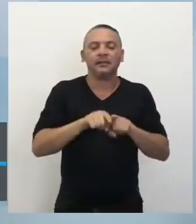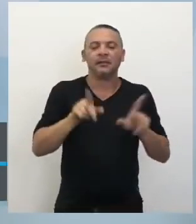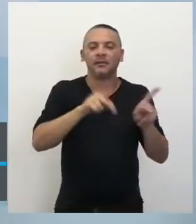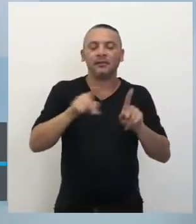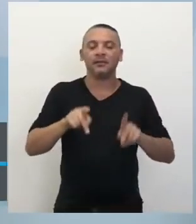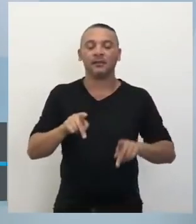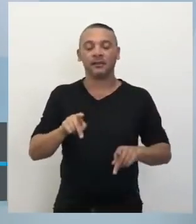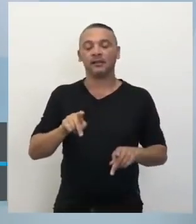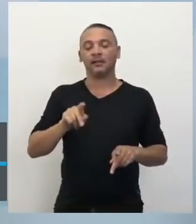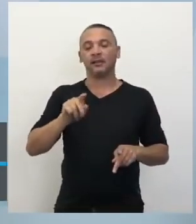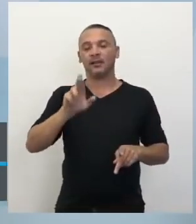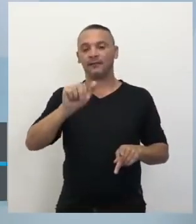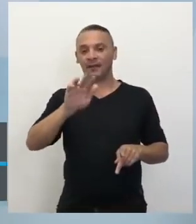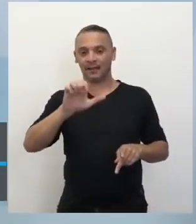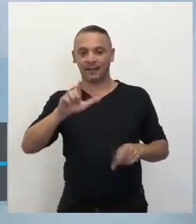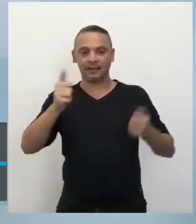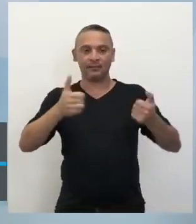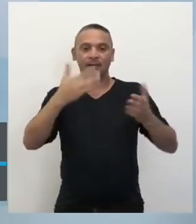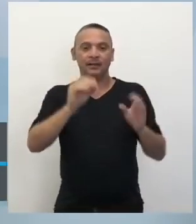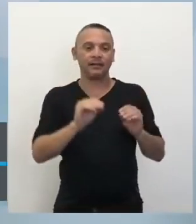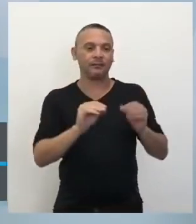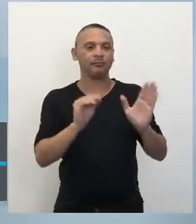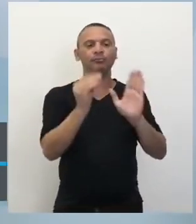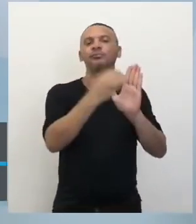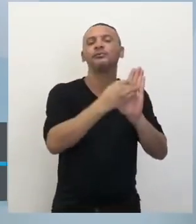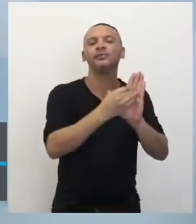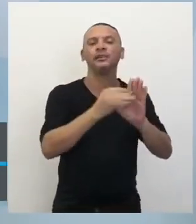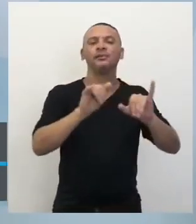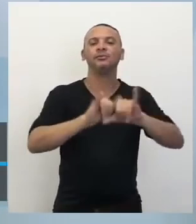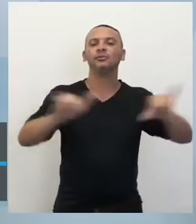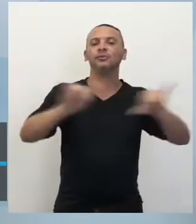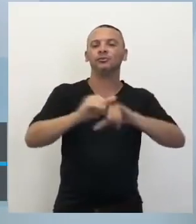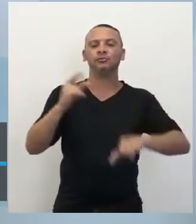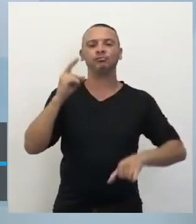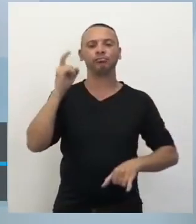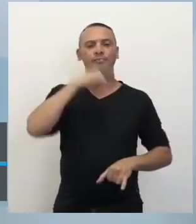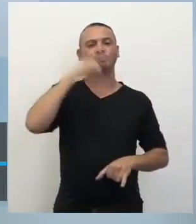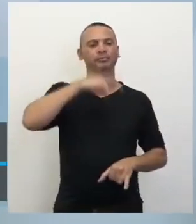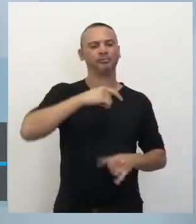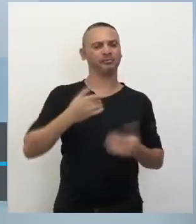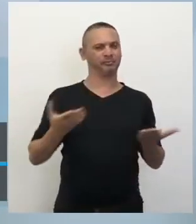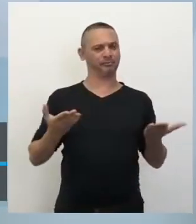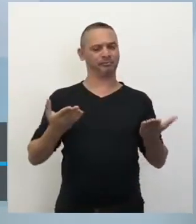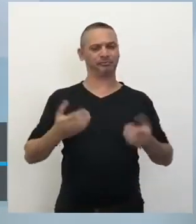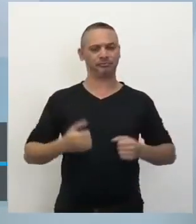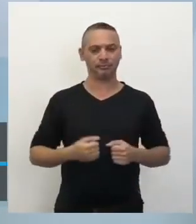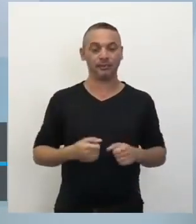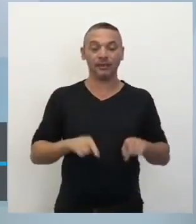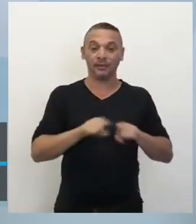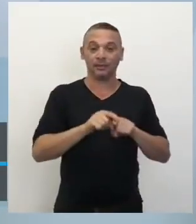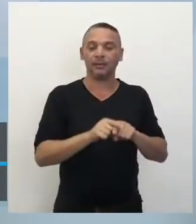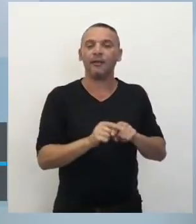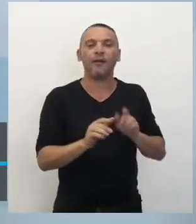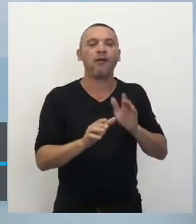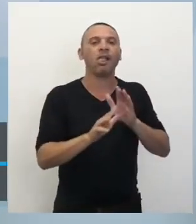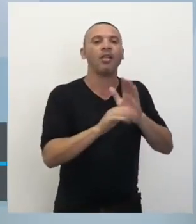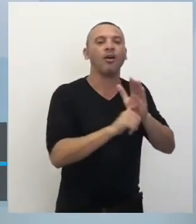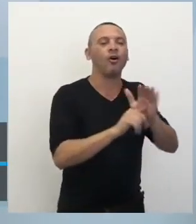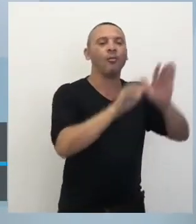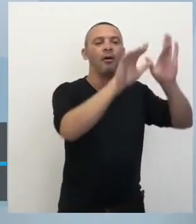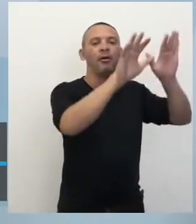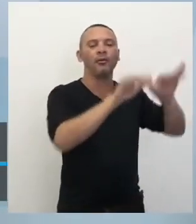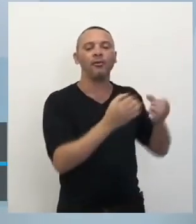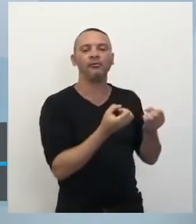Progláucia. Sim, por exemplo, colocar notícias falsas nas redes. Roubo de dados, ó, que é a Brenda,